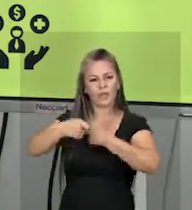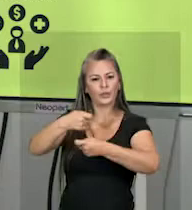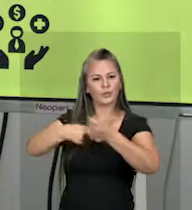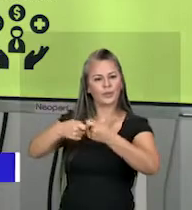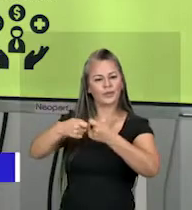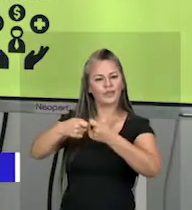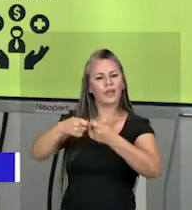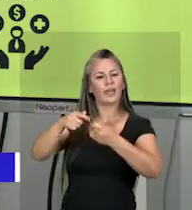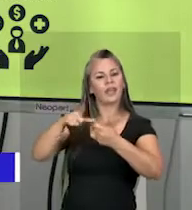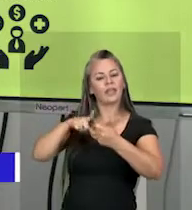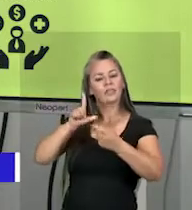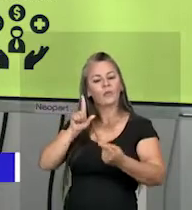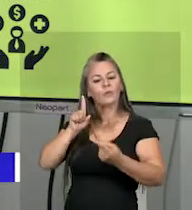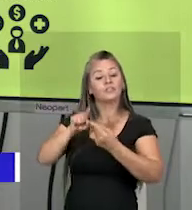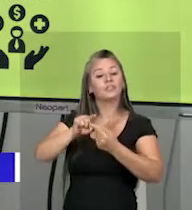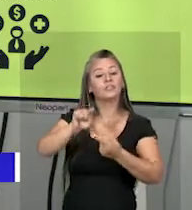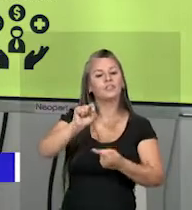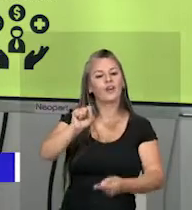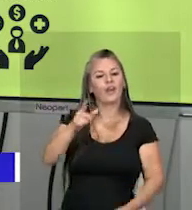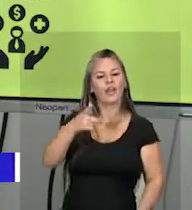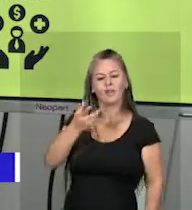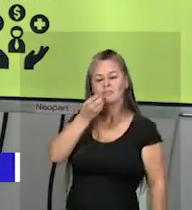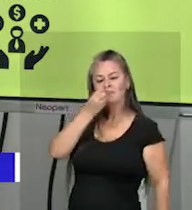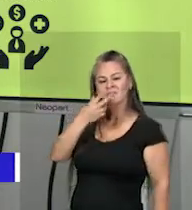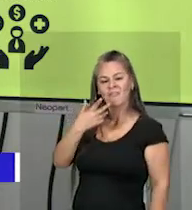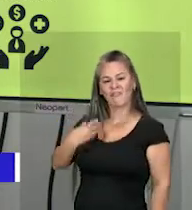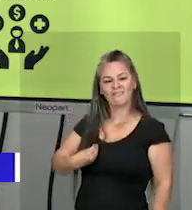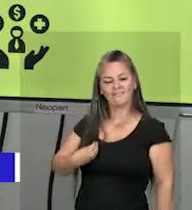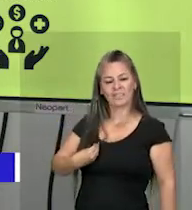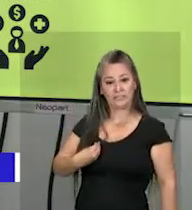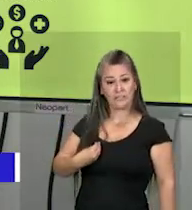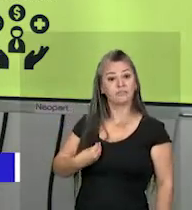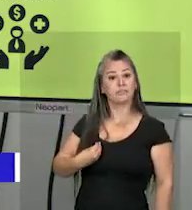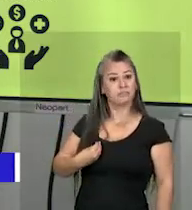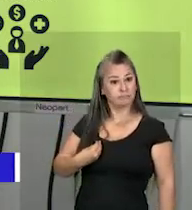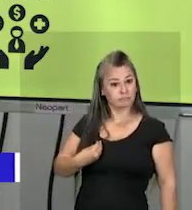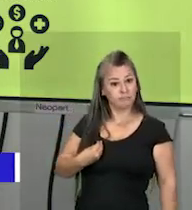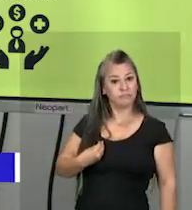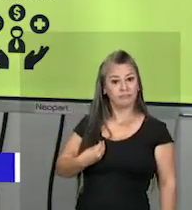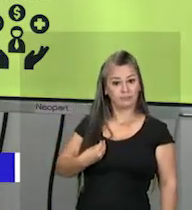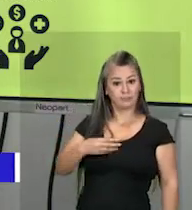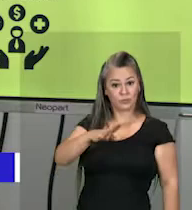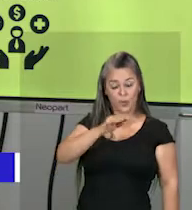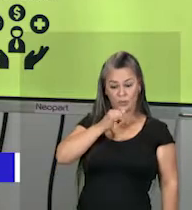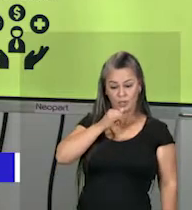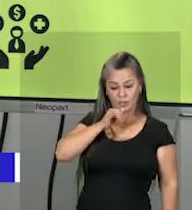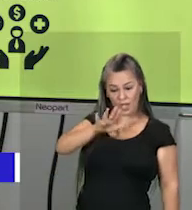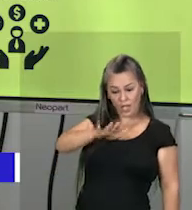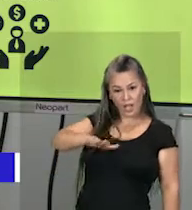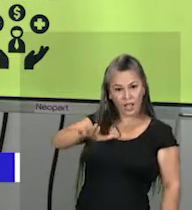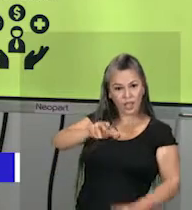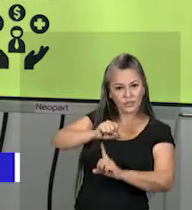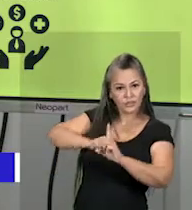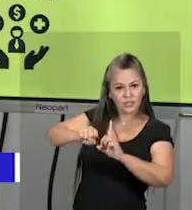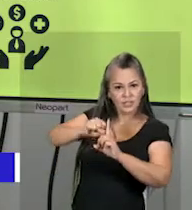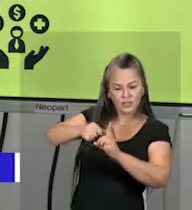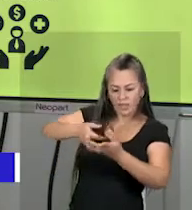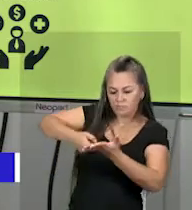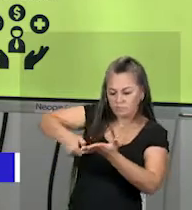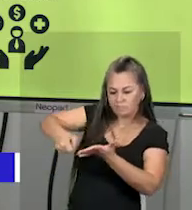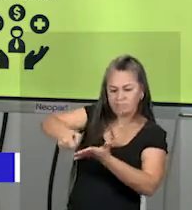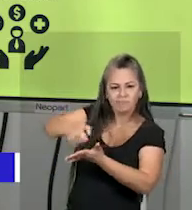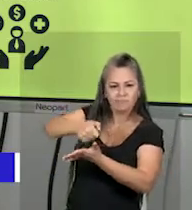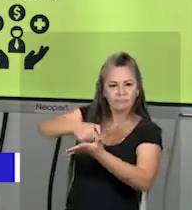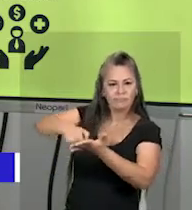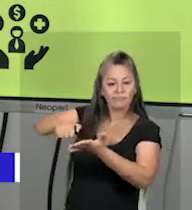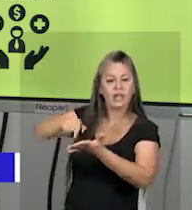gerar o bem-estar. Então, numa sociedade capitalista, né, o Estado, ele, ao mesmo